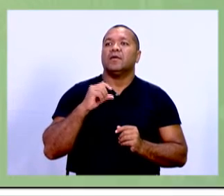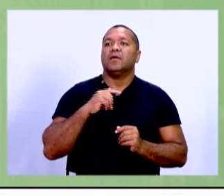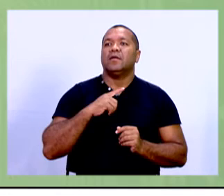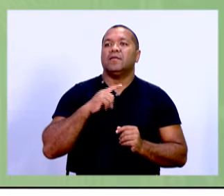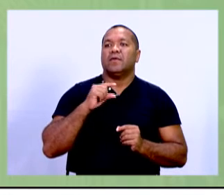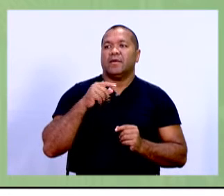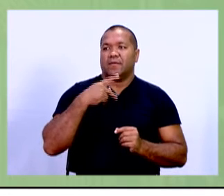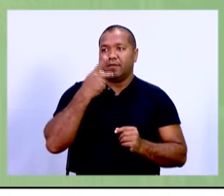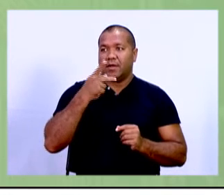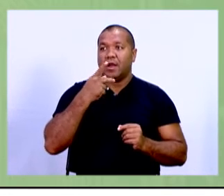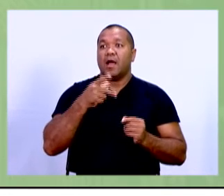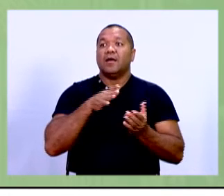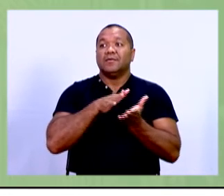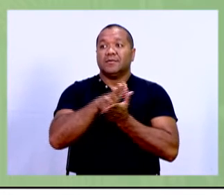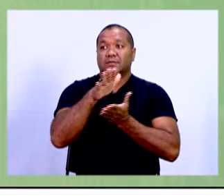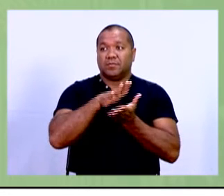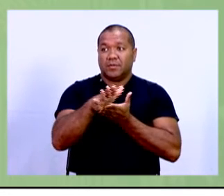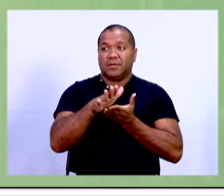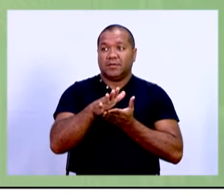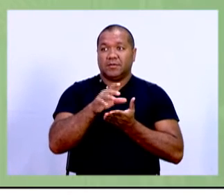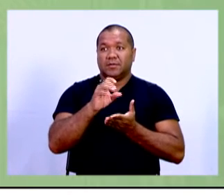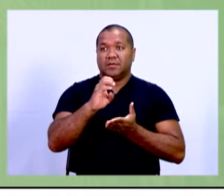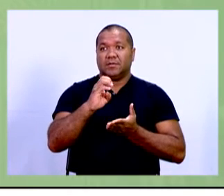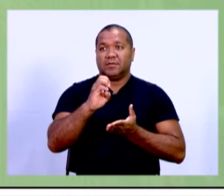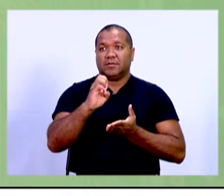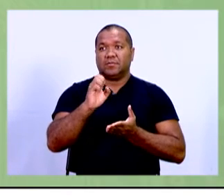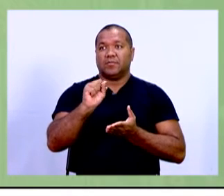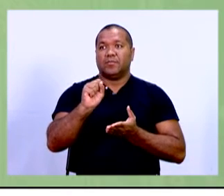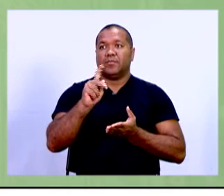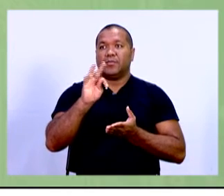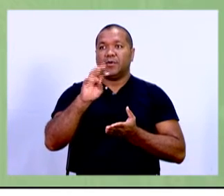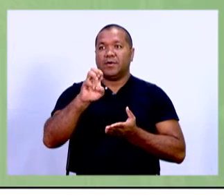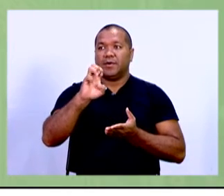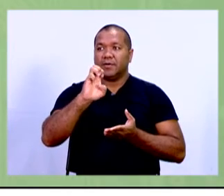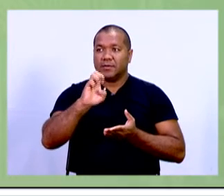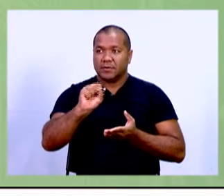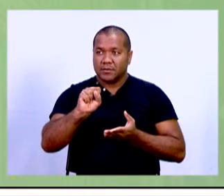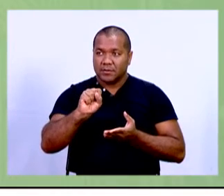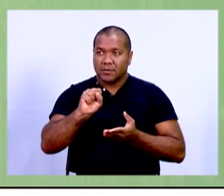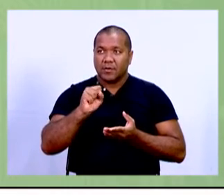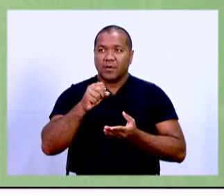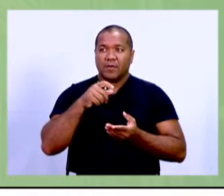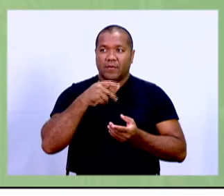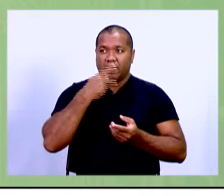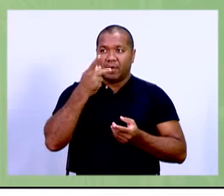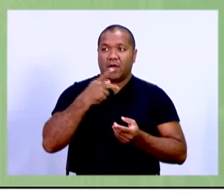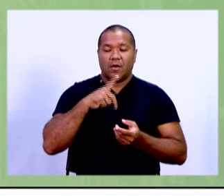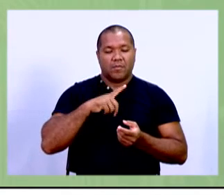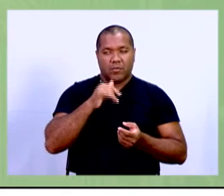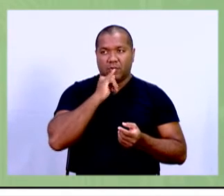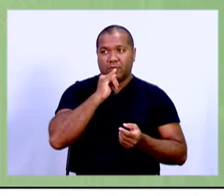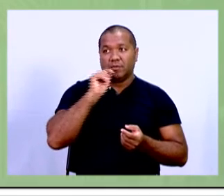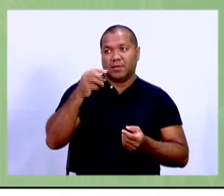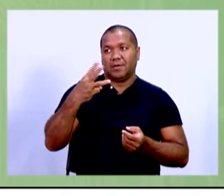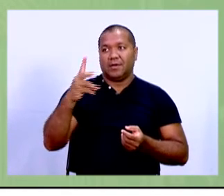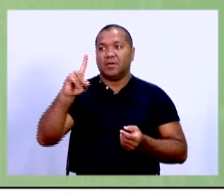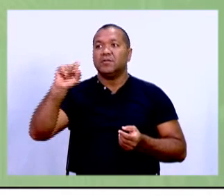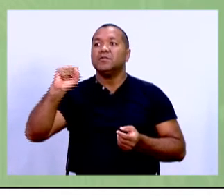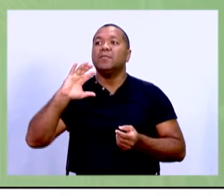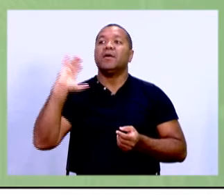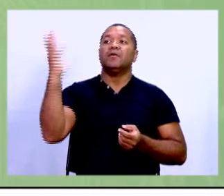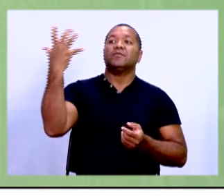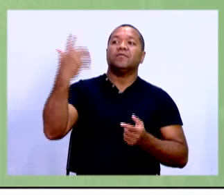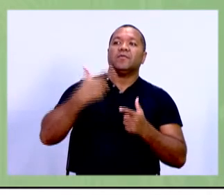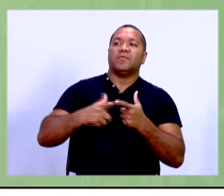os sprints, que cada sprint, vamos dizer, ó, você tem 3 dias para resolver cada problema. Então vamos